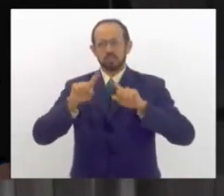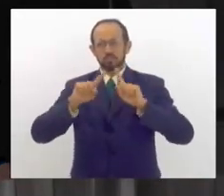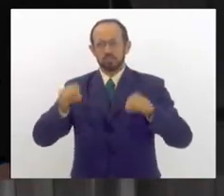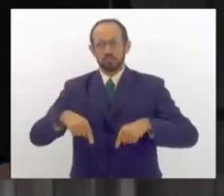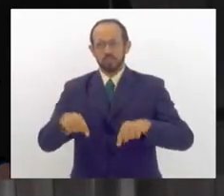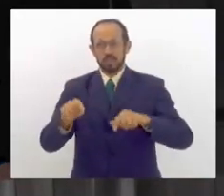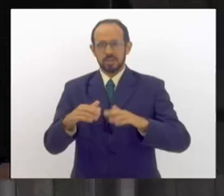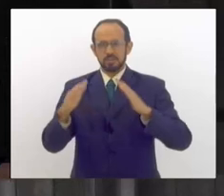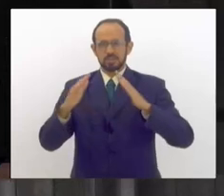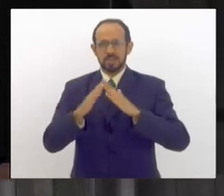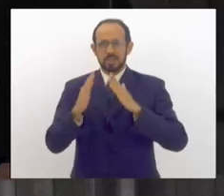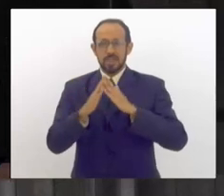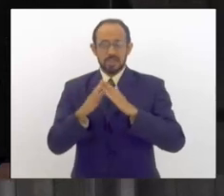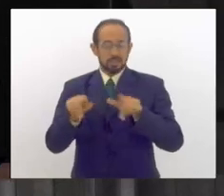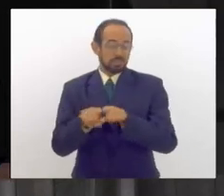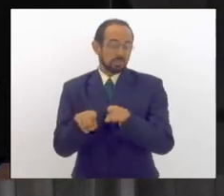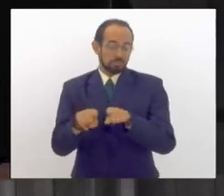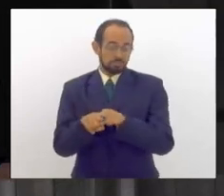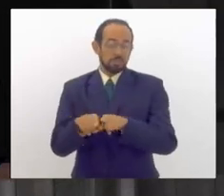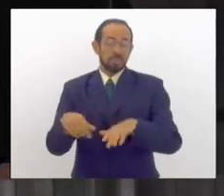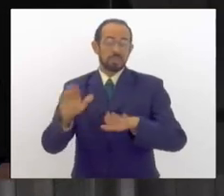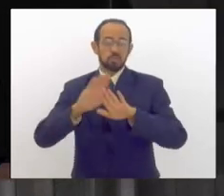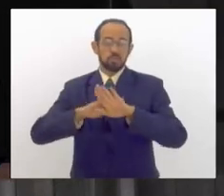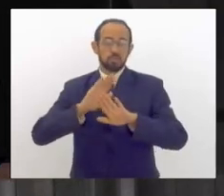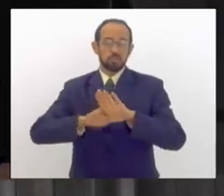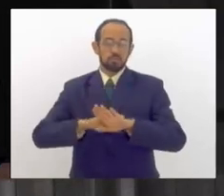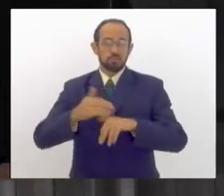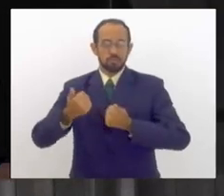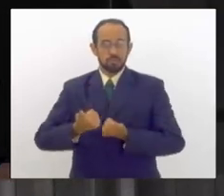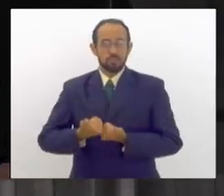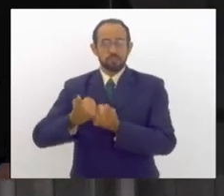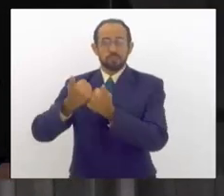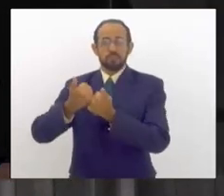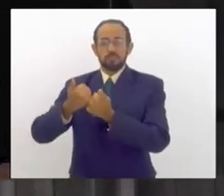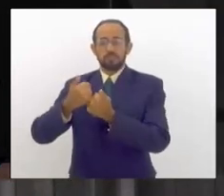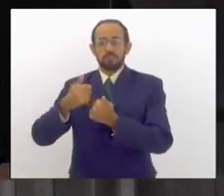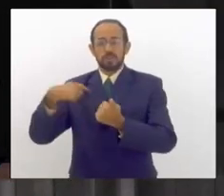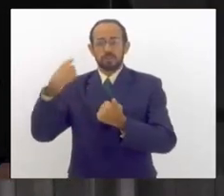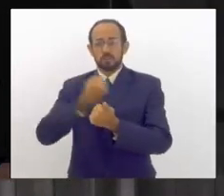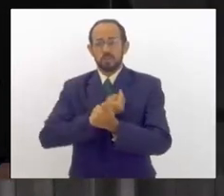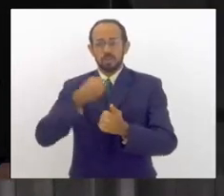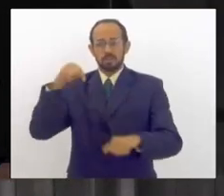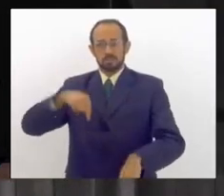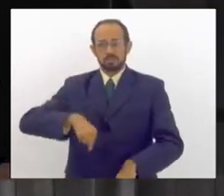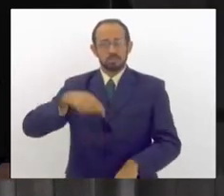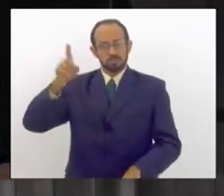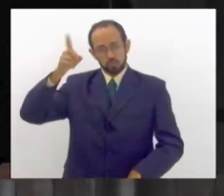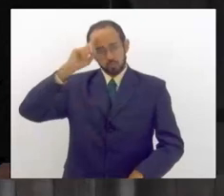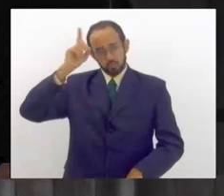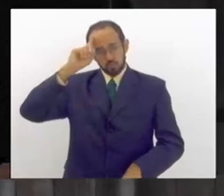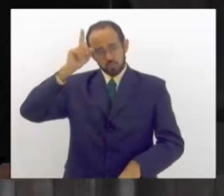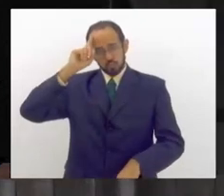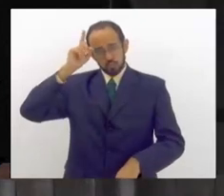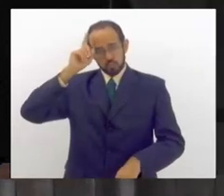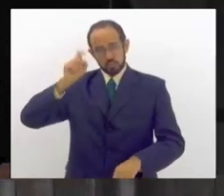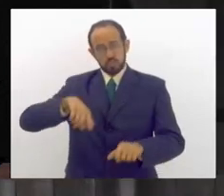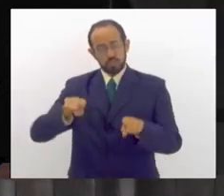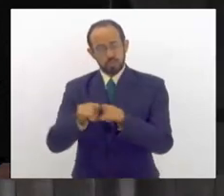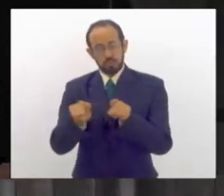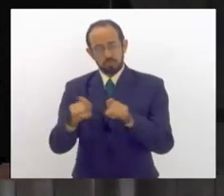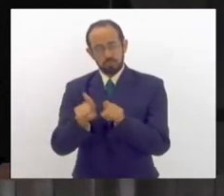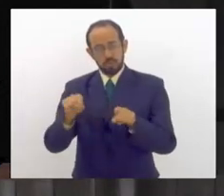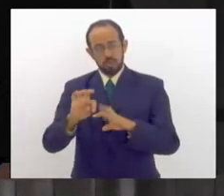que fazem, na verdade, nos dar o suporte para estarmos aqui cotidianamente, assim como as nossas